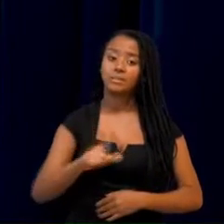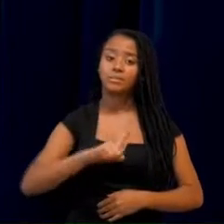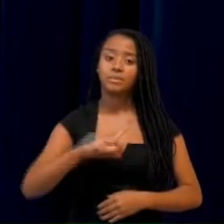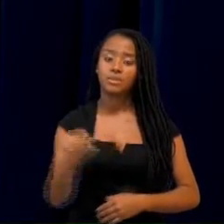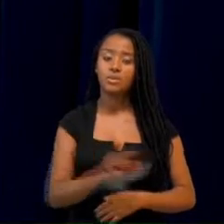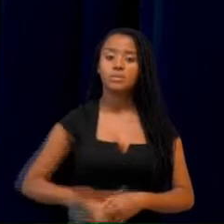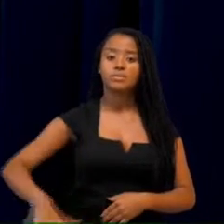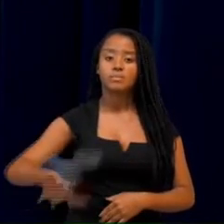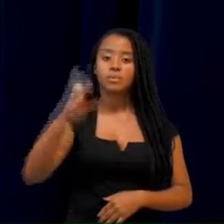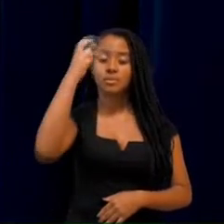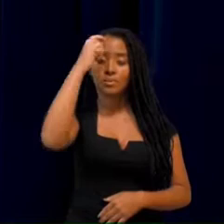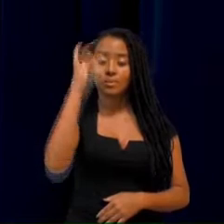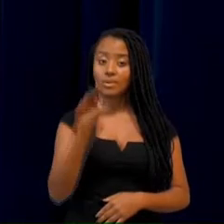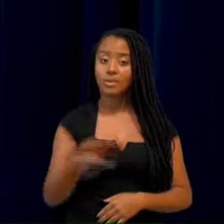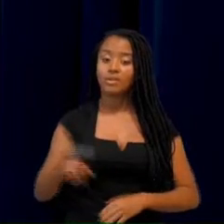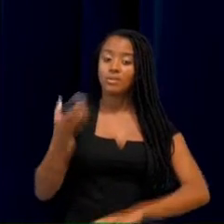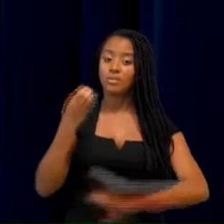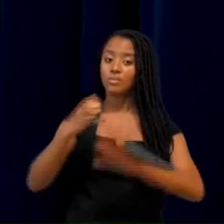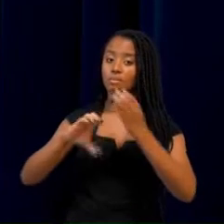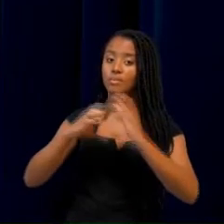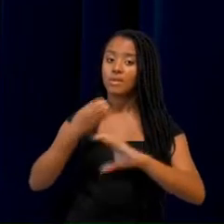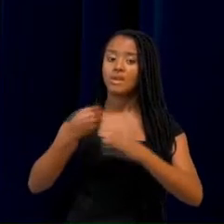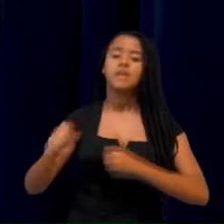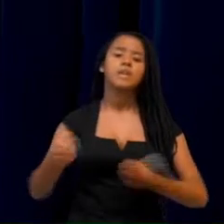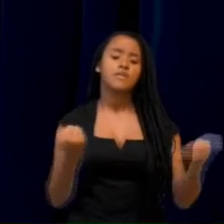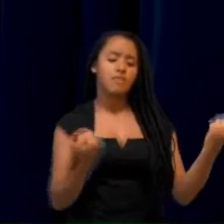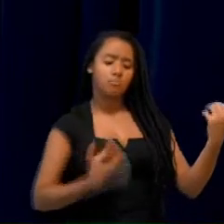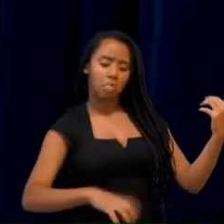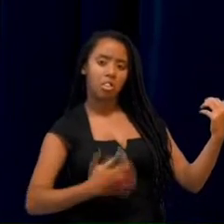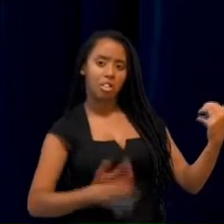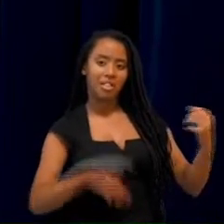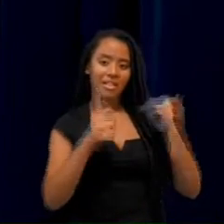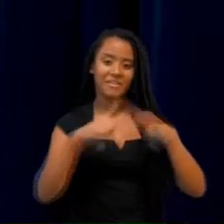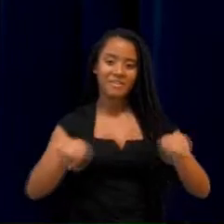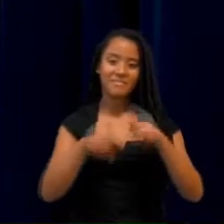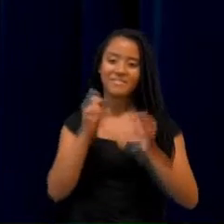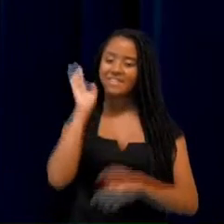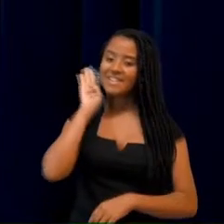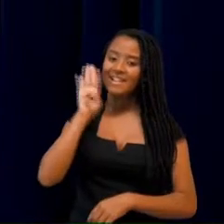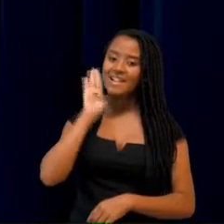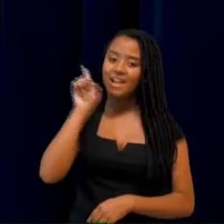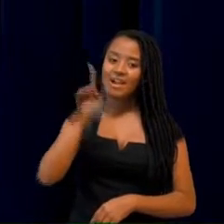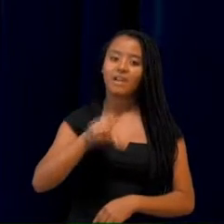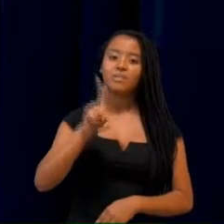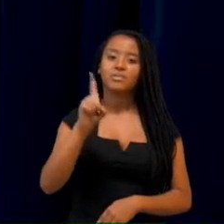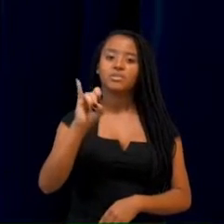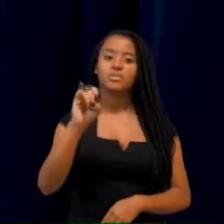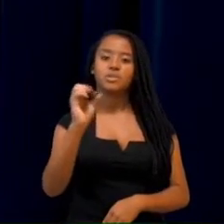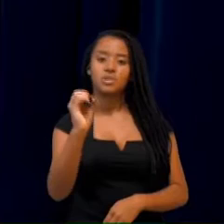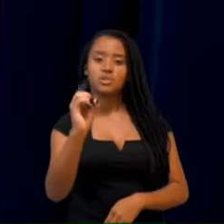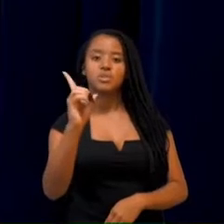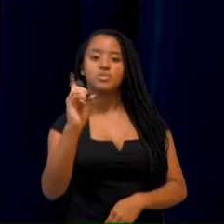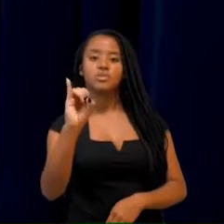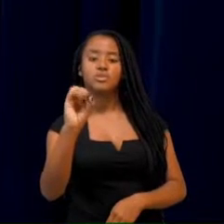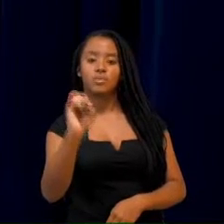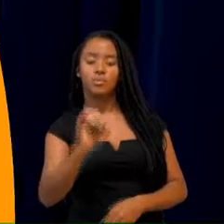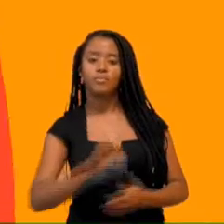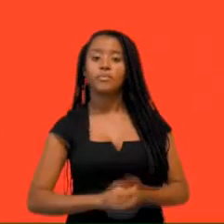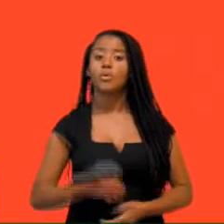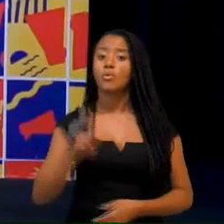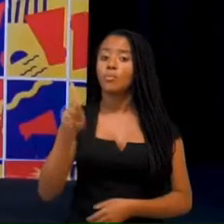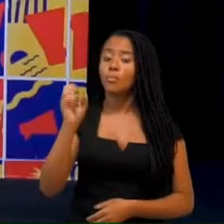o espaço de Cultura aqui no comunica quem veio tocar aquele som Bacana foi o Dido com um pop rock